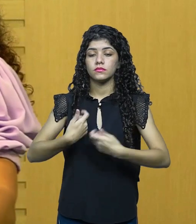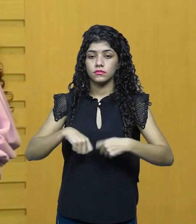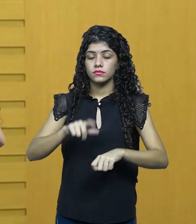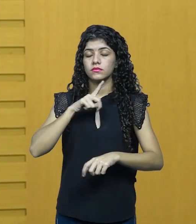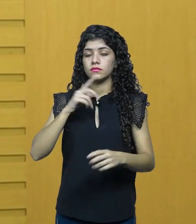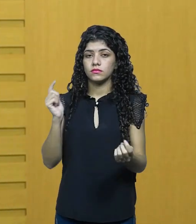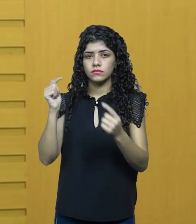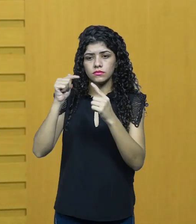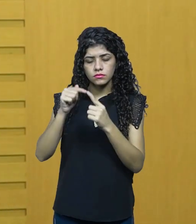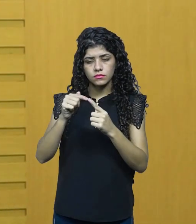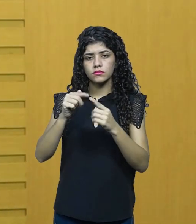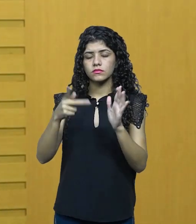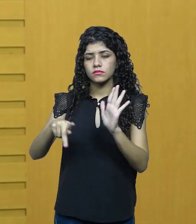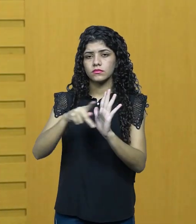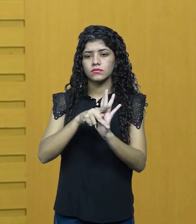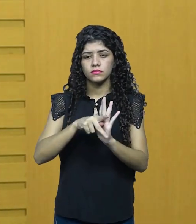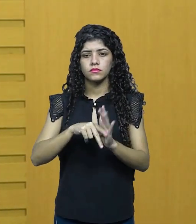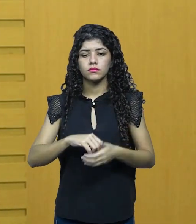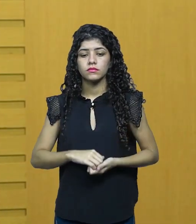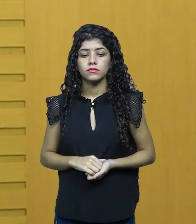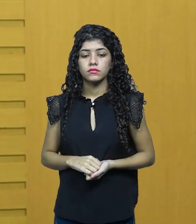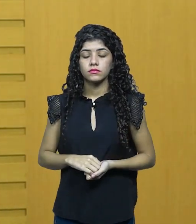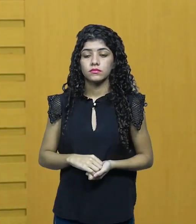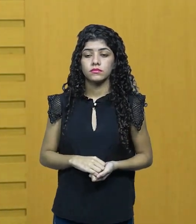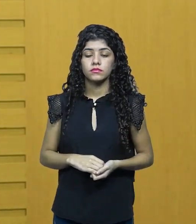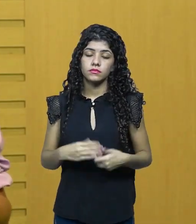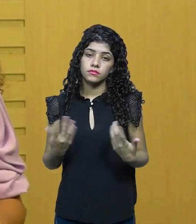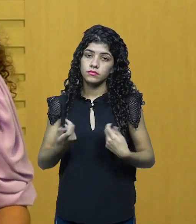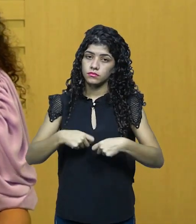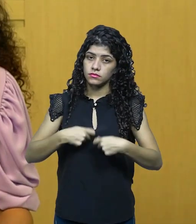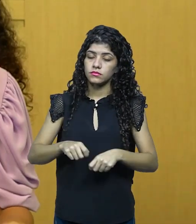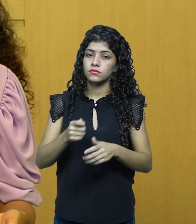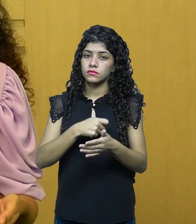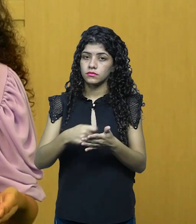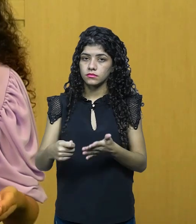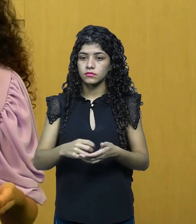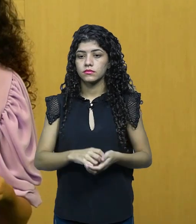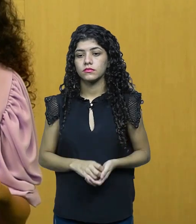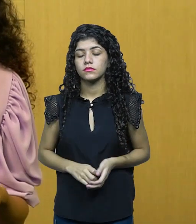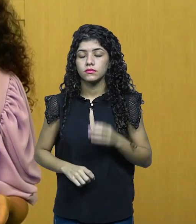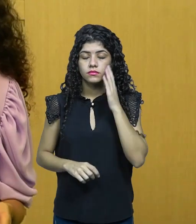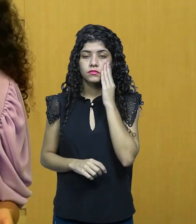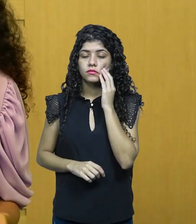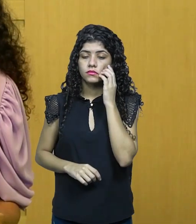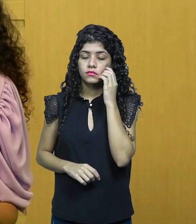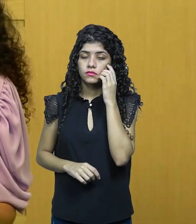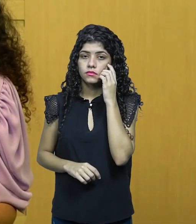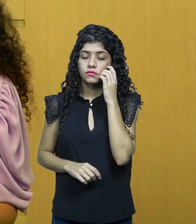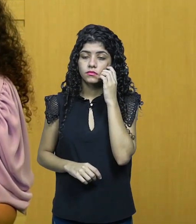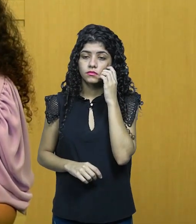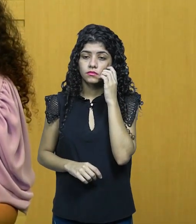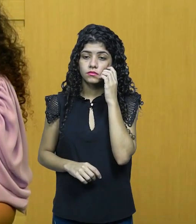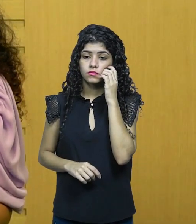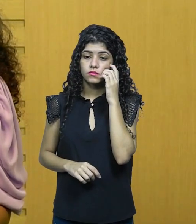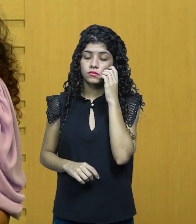cabeçalho amanhecer em vez de dia. Porque tem um motivo dentro do sistema dramático que me obriga a colocar